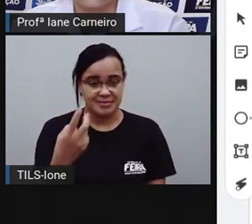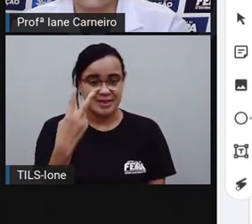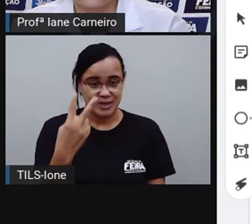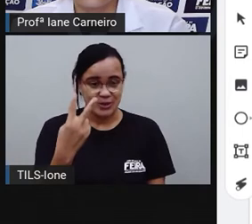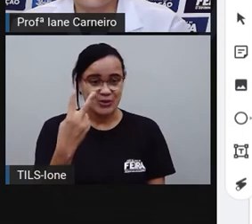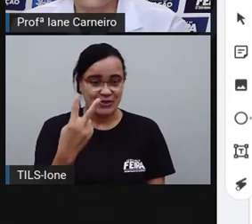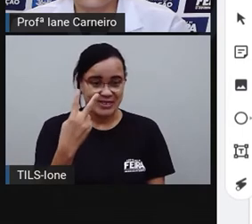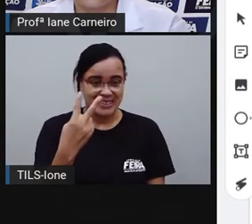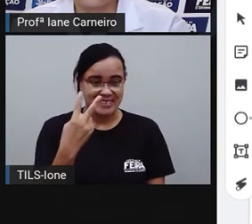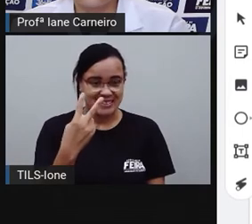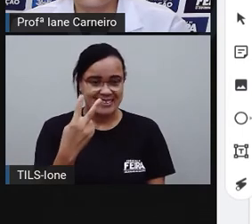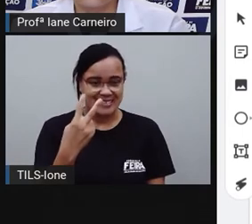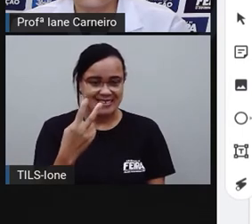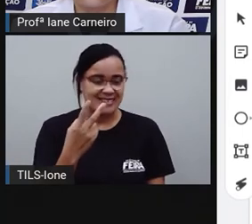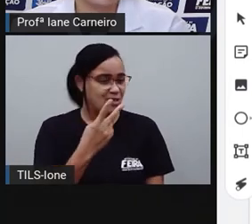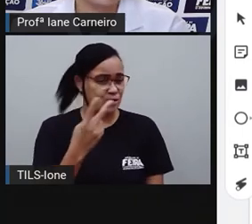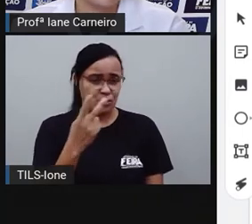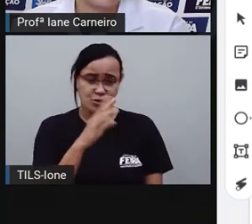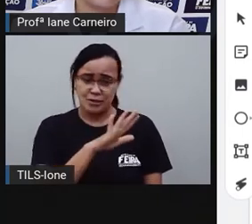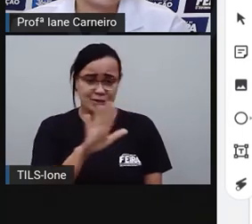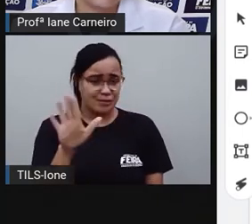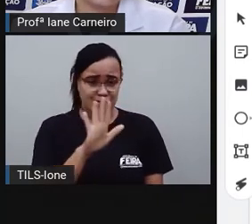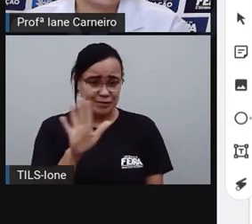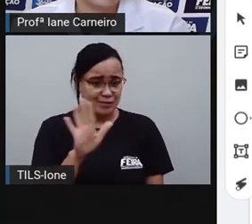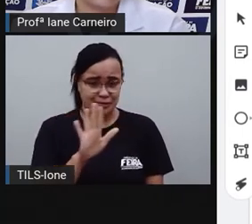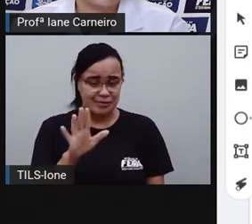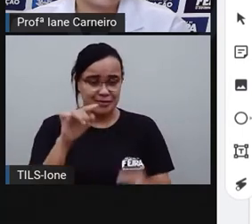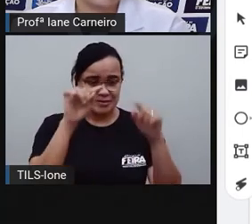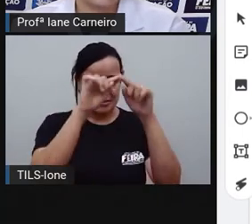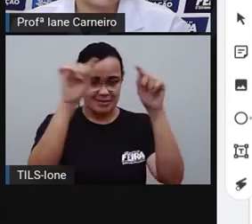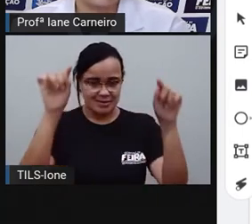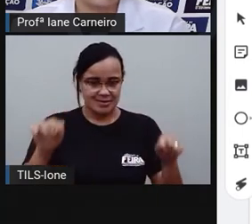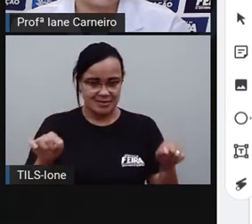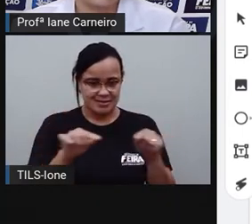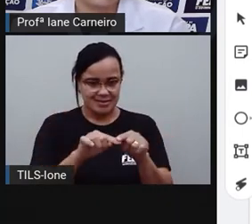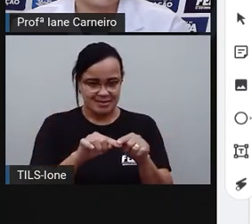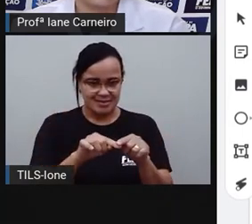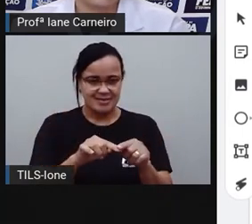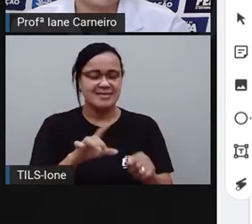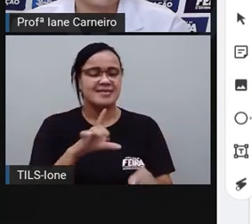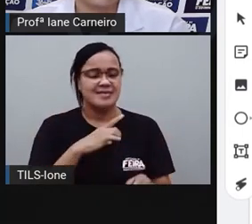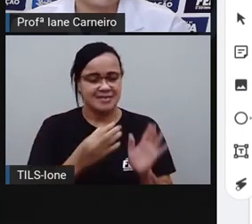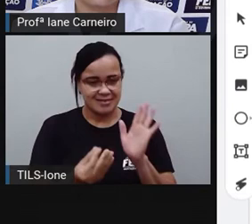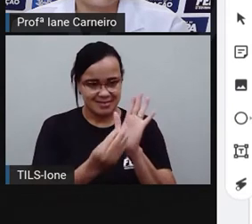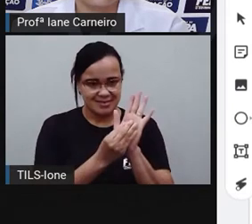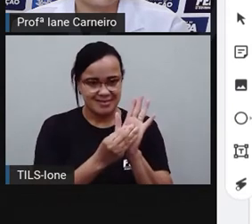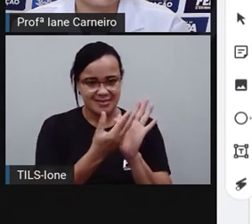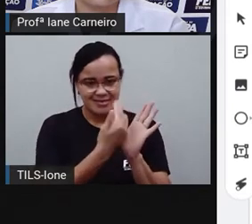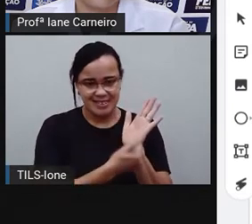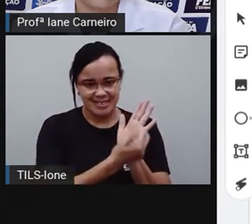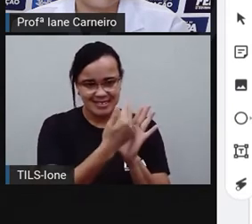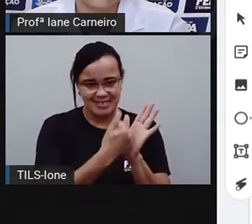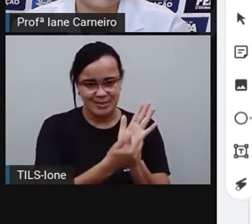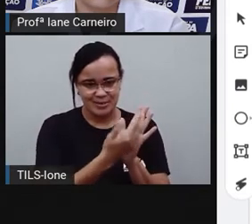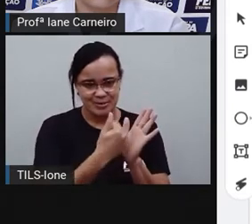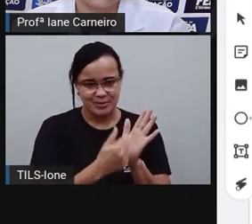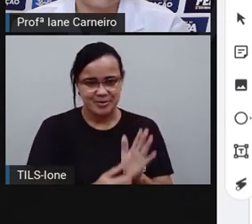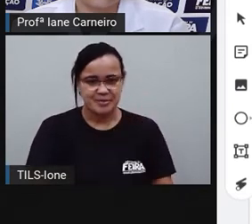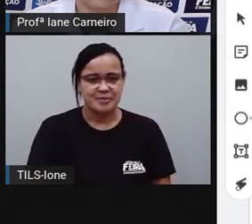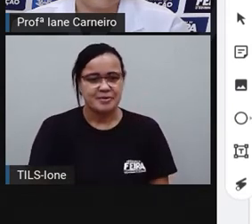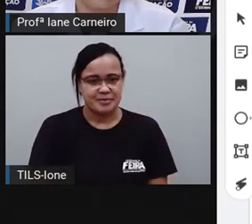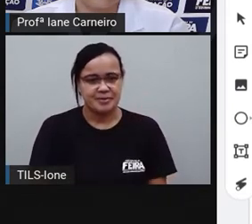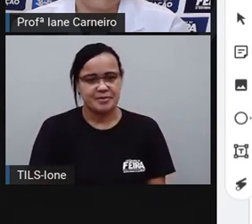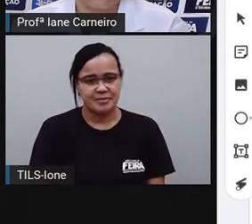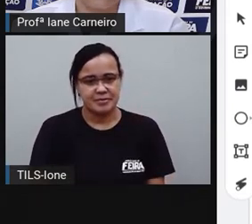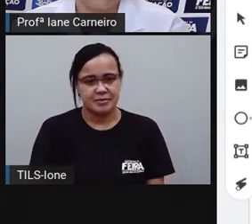2. Então, nós só temos 2 quadrados aqui no desenho. Deixa eu mudar a caneta.